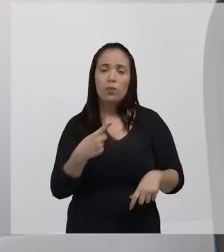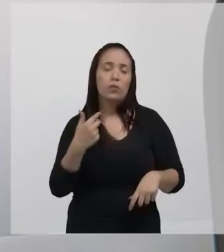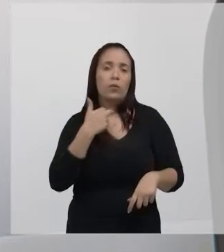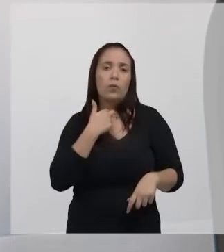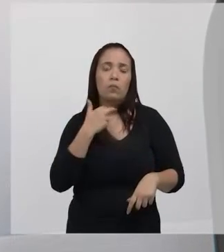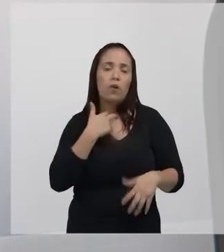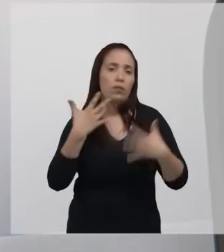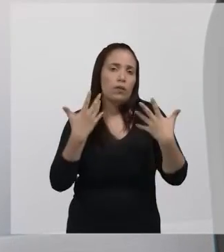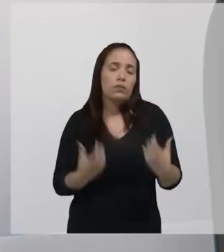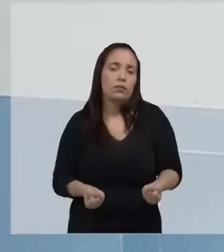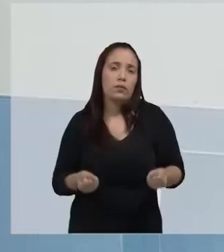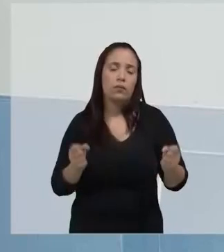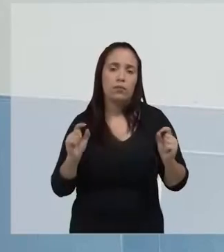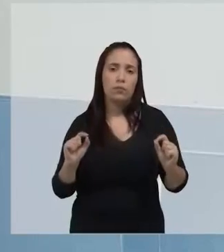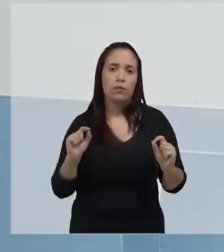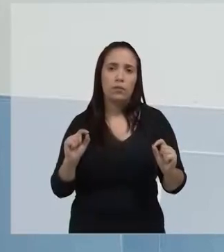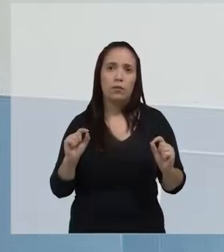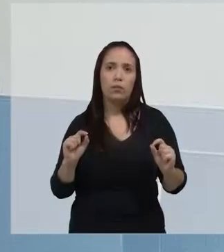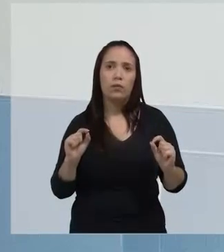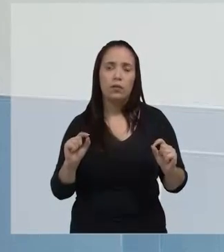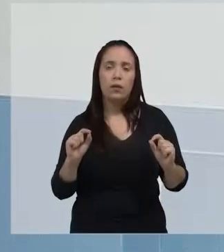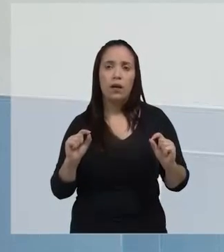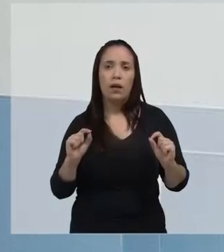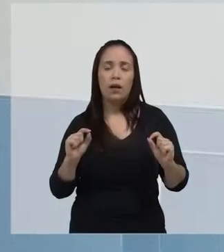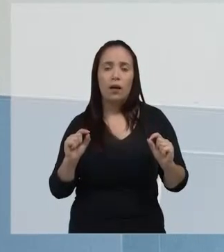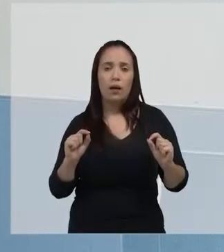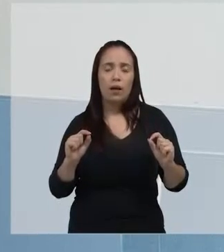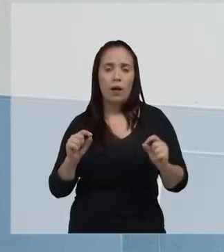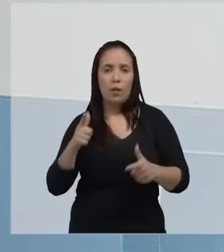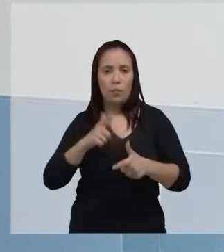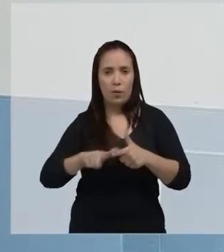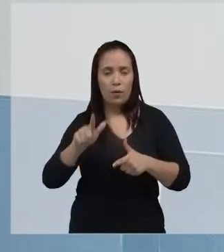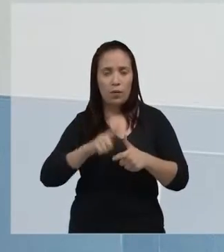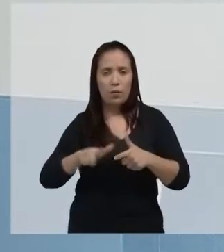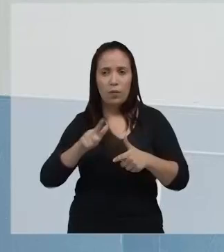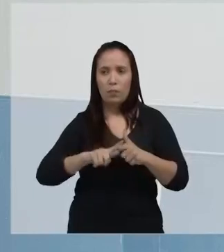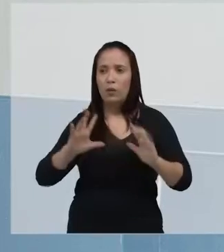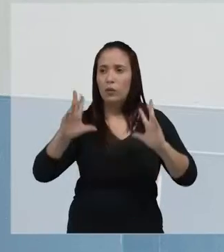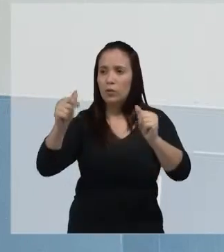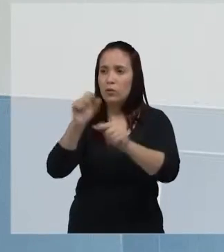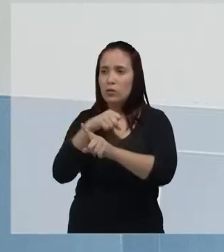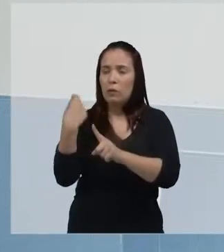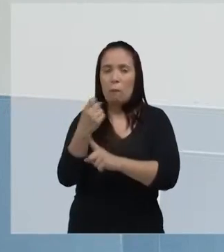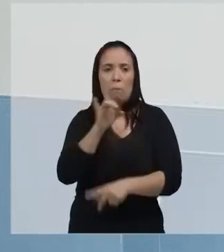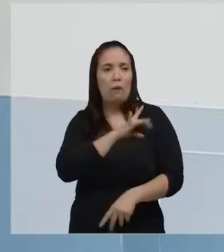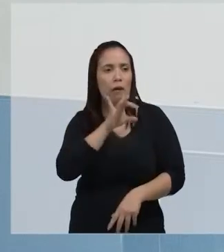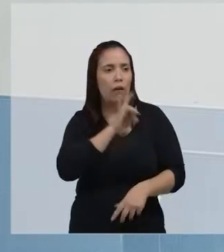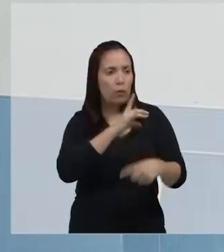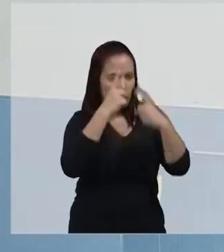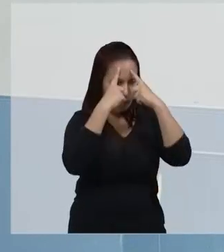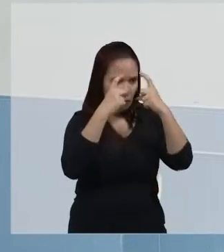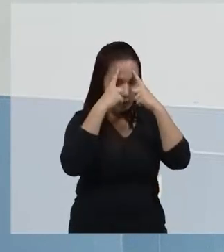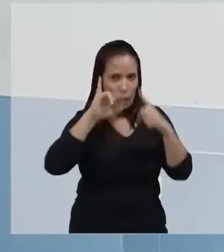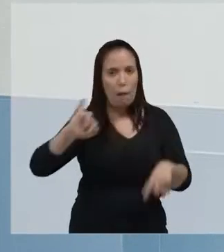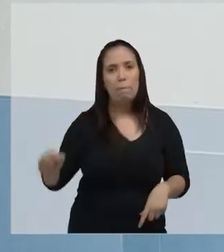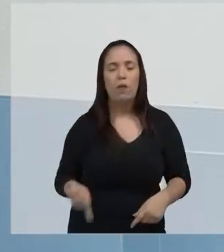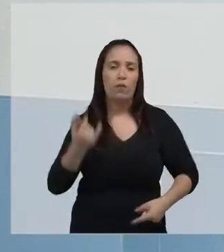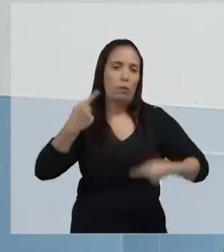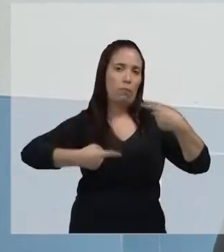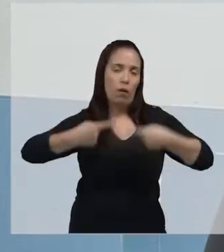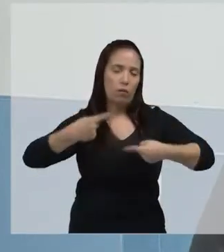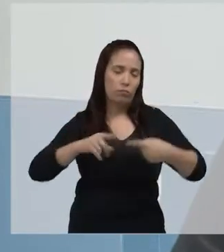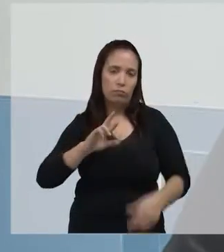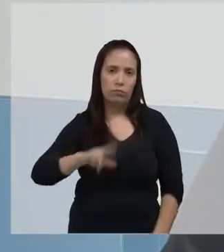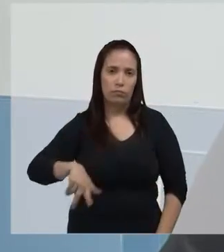nós não podemos aceitar que a tragédia do medo sem dúvida, e da morte das pessoas seja usada politicamente, só